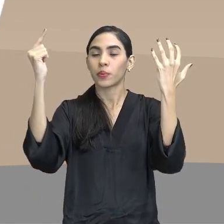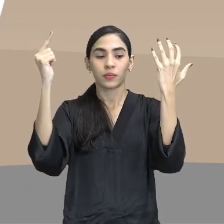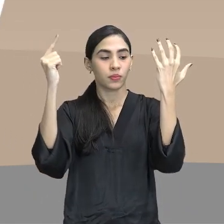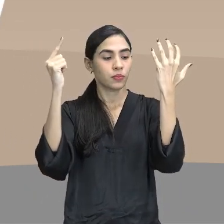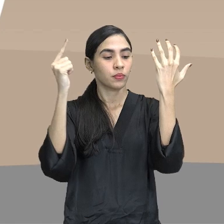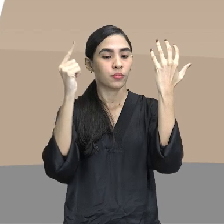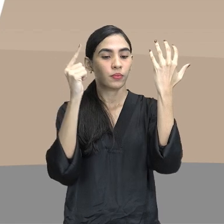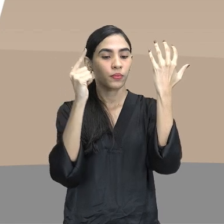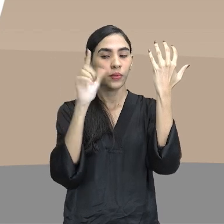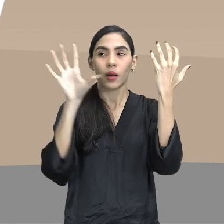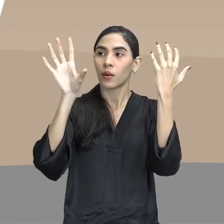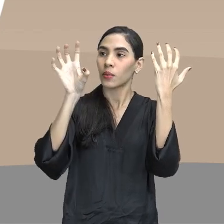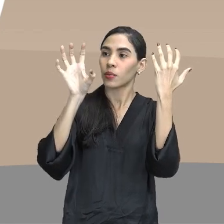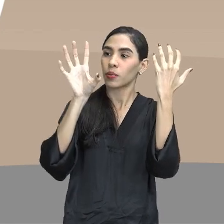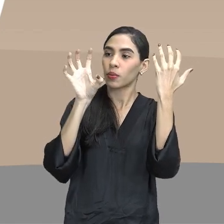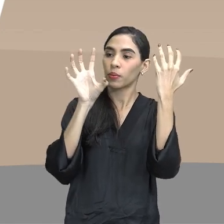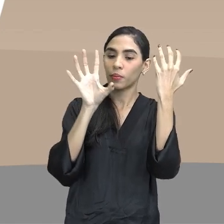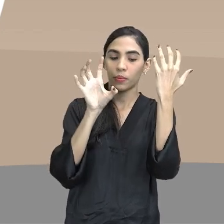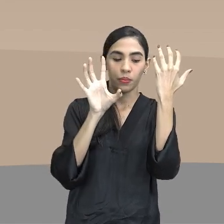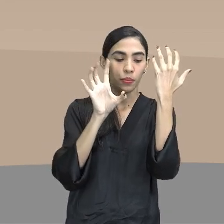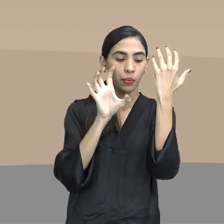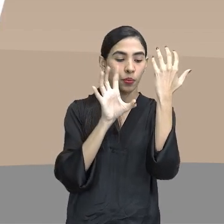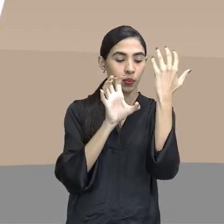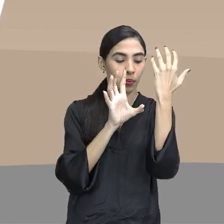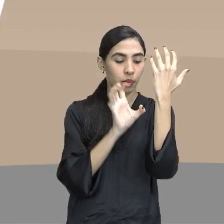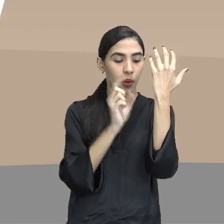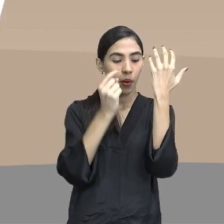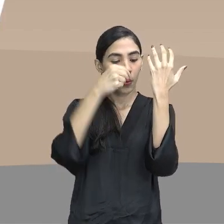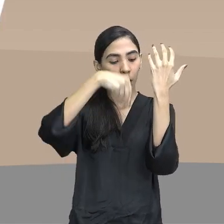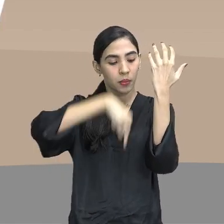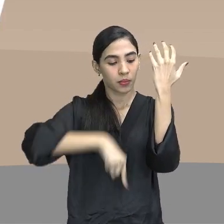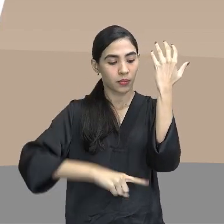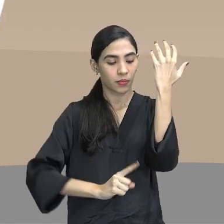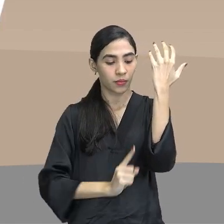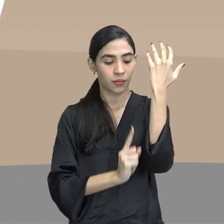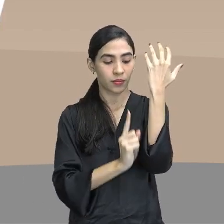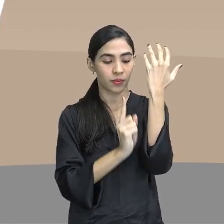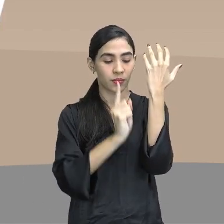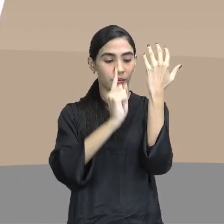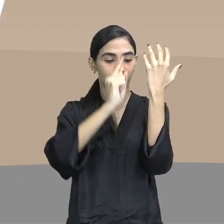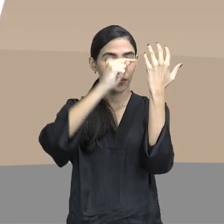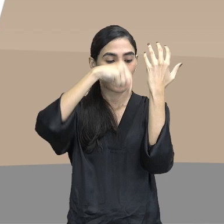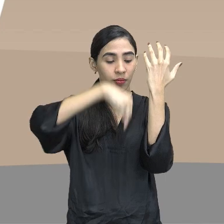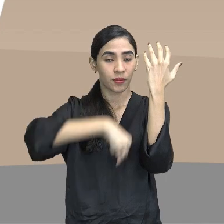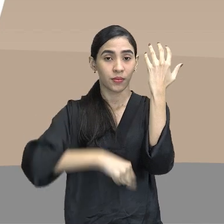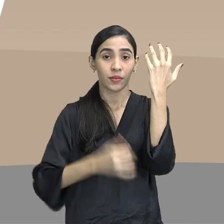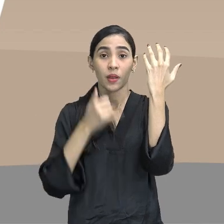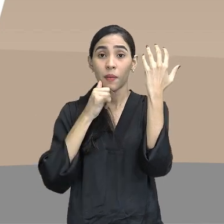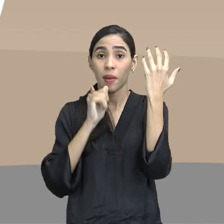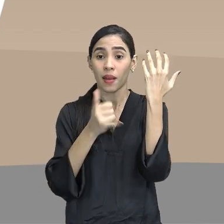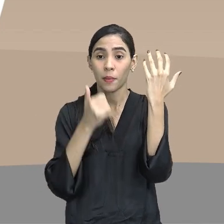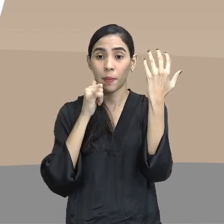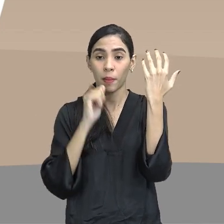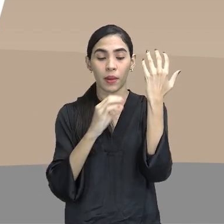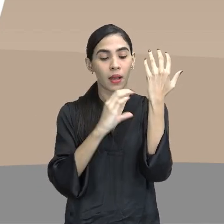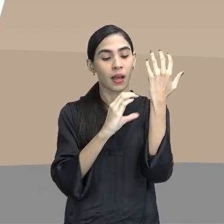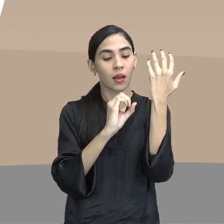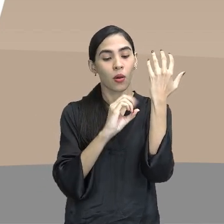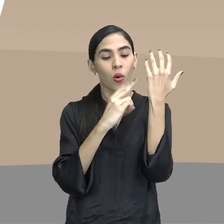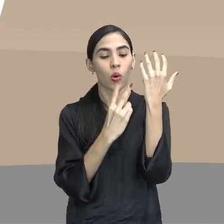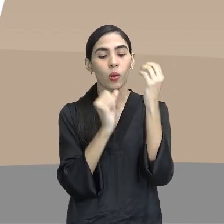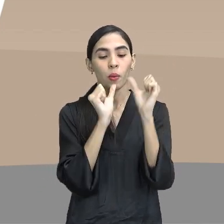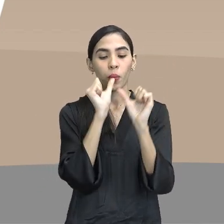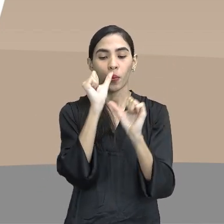todo esse CO2, né? Então, essa fotossíntese vai fazer o processo de transformar esse CO2